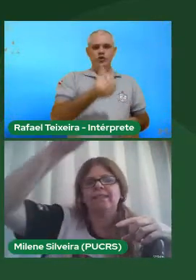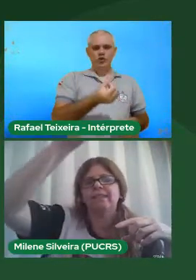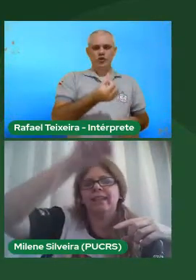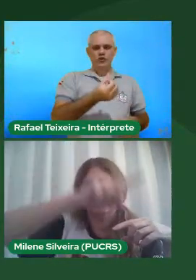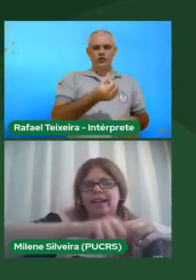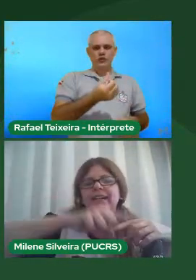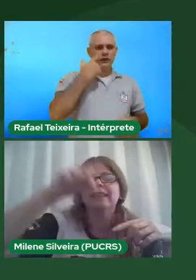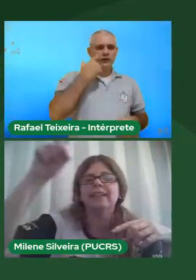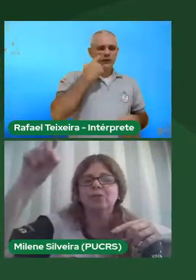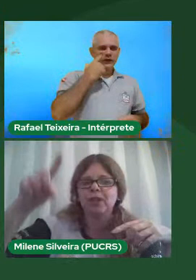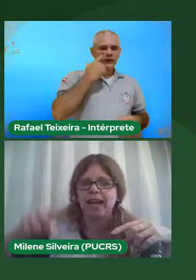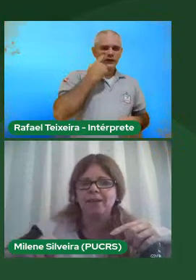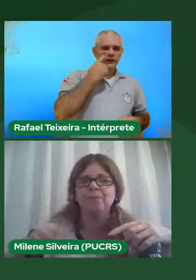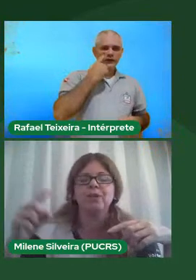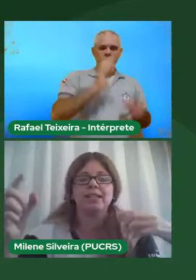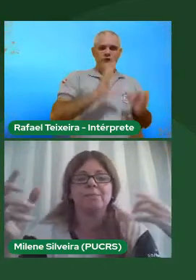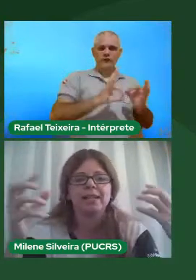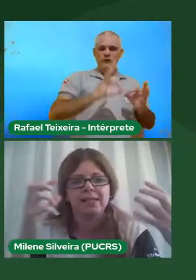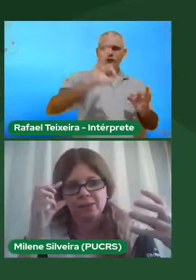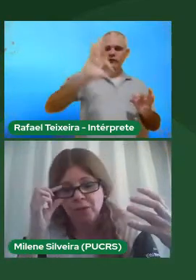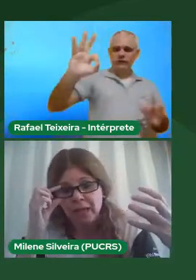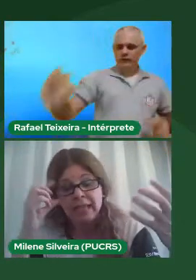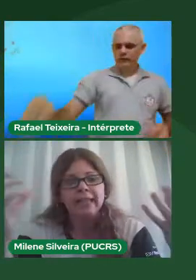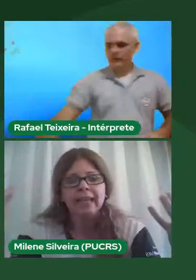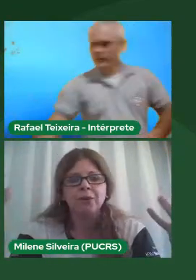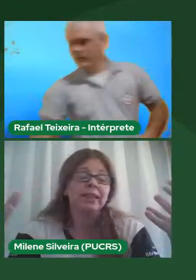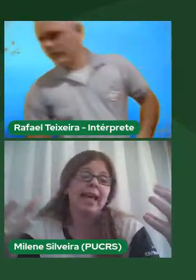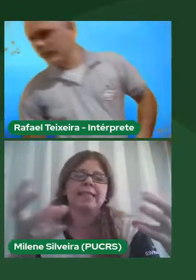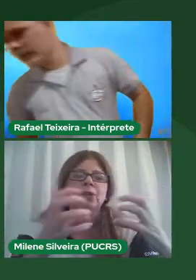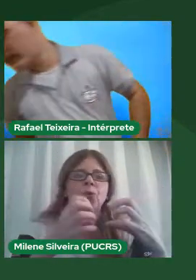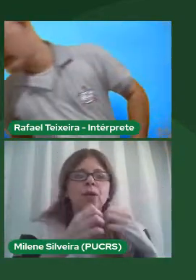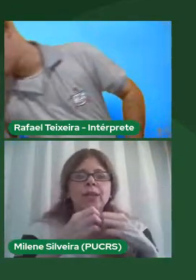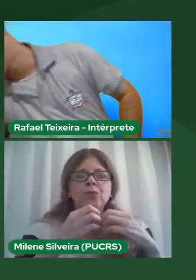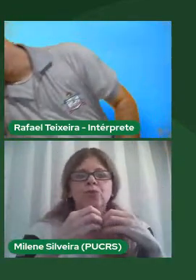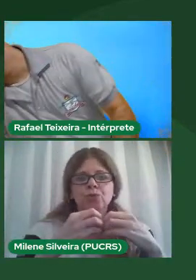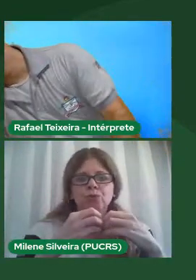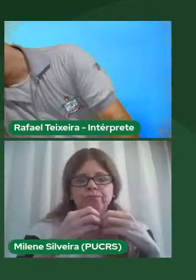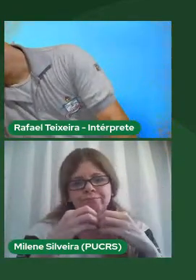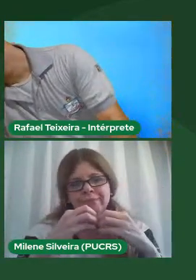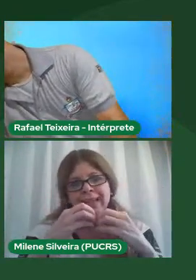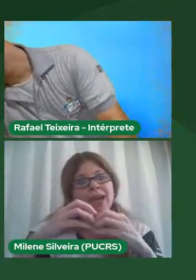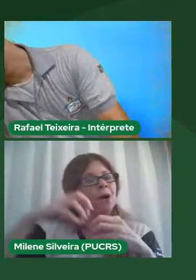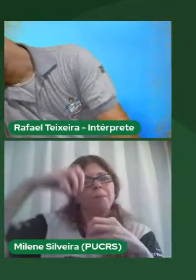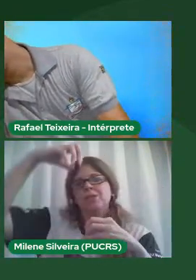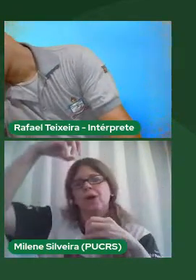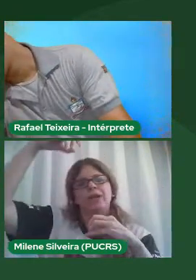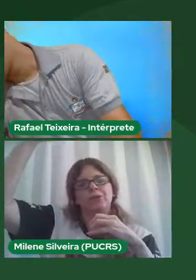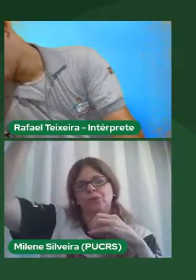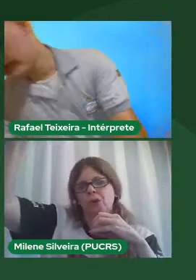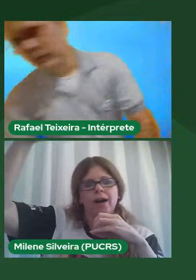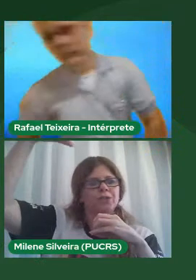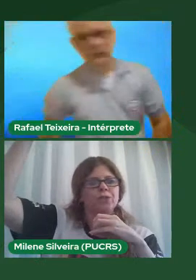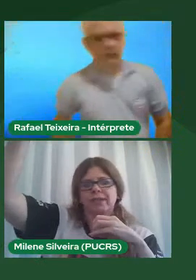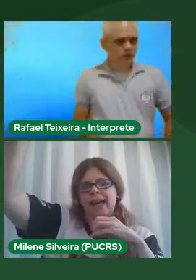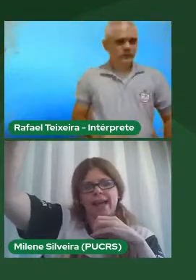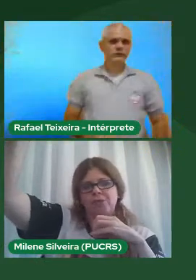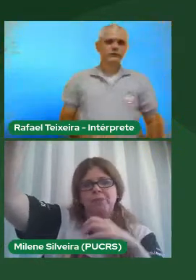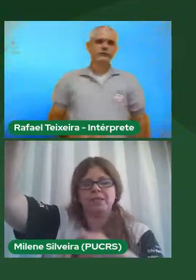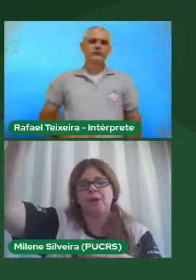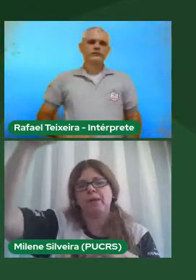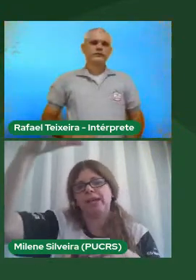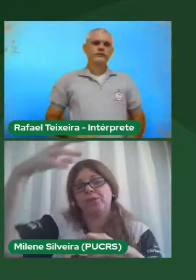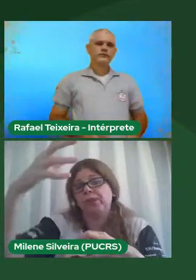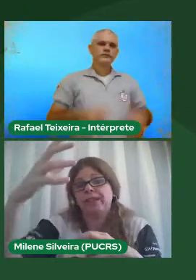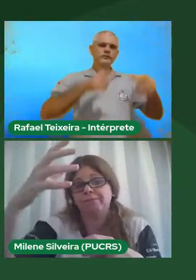ir andando, né, por esse Brasil. O que acontece? Quando é no sul, o pessoal que é do norte,